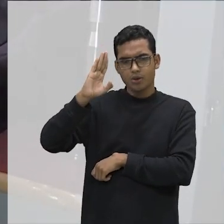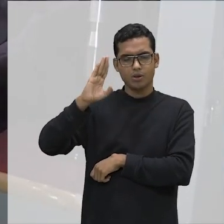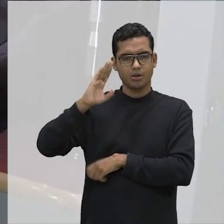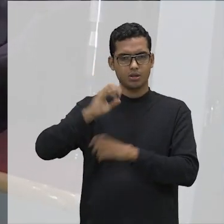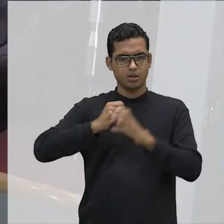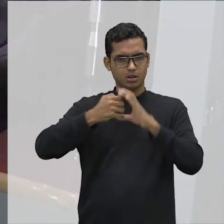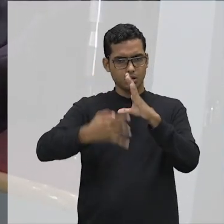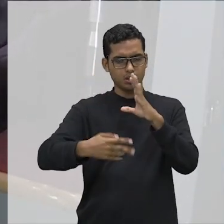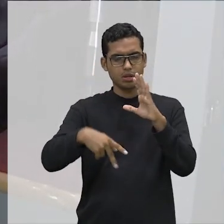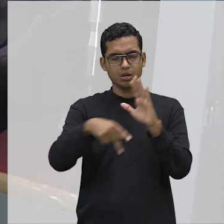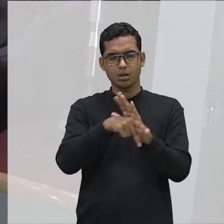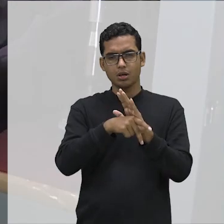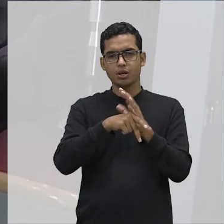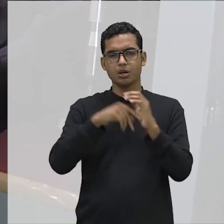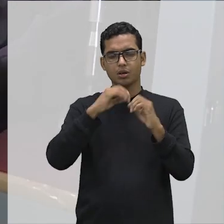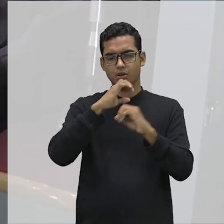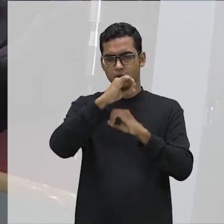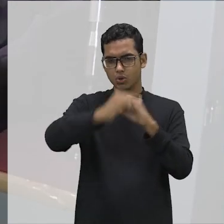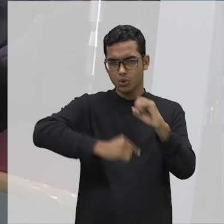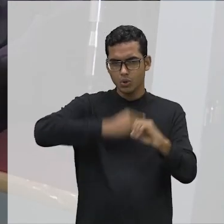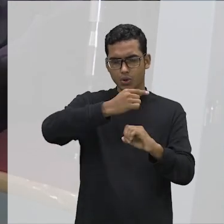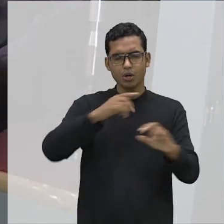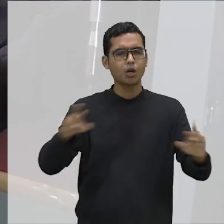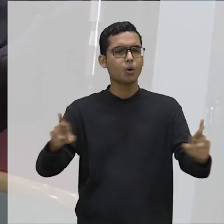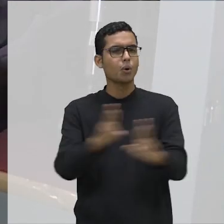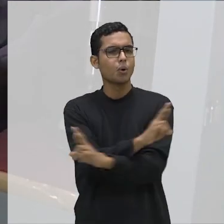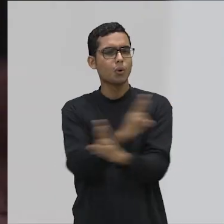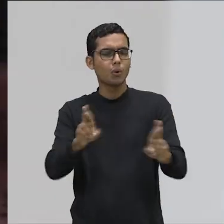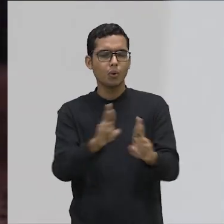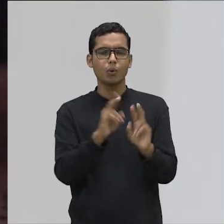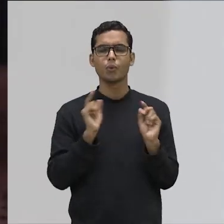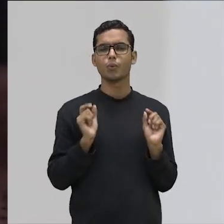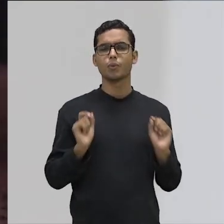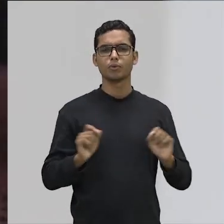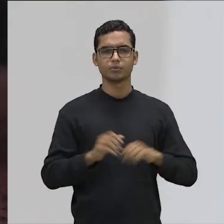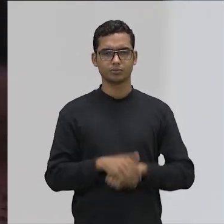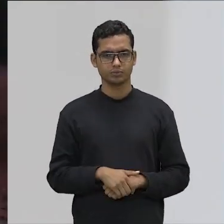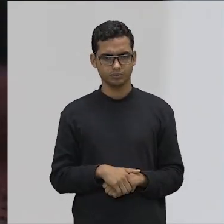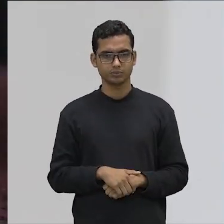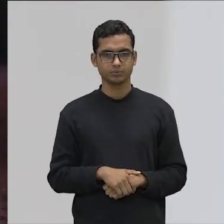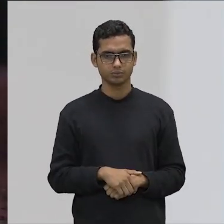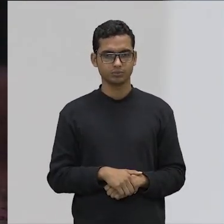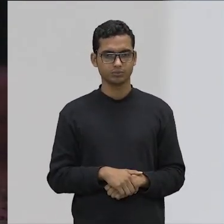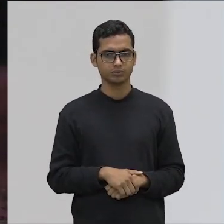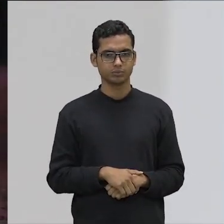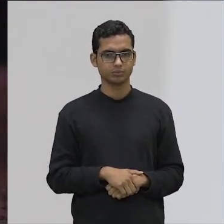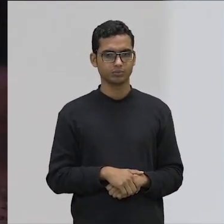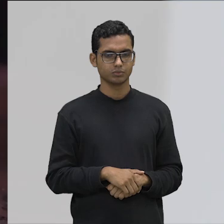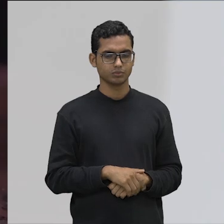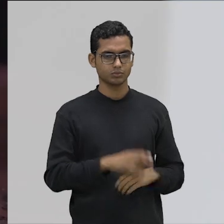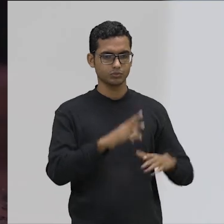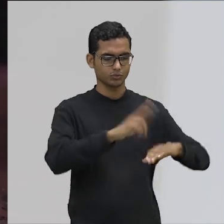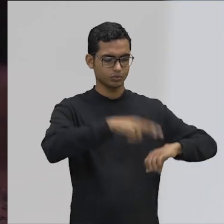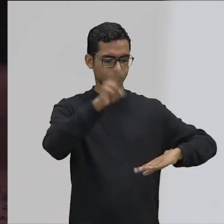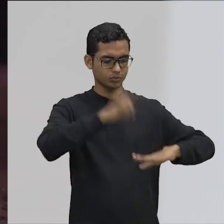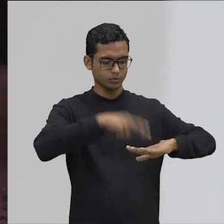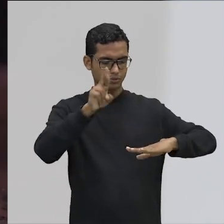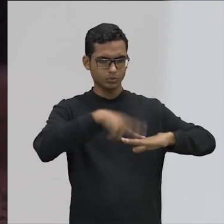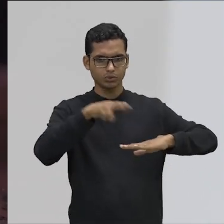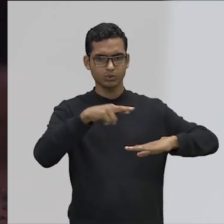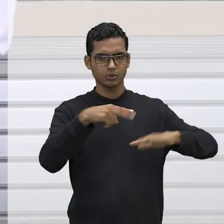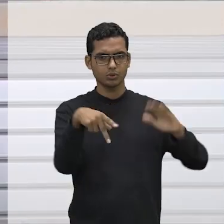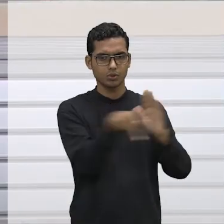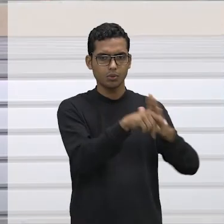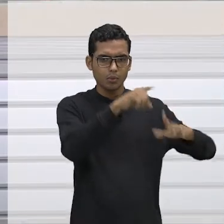né, com relação à condutividade dos materiais. E a